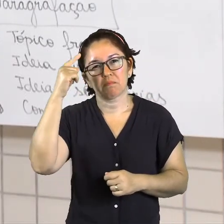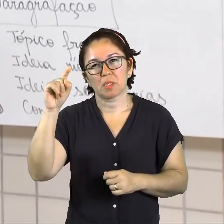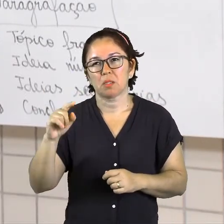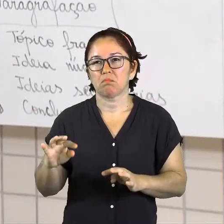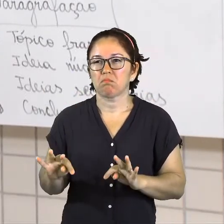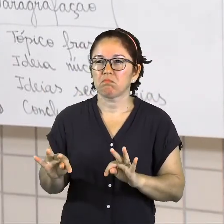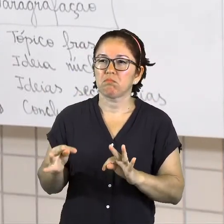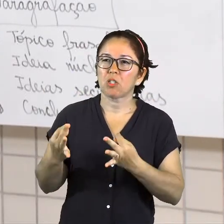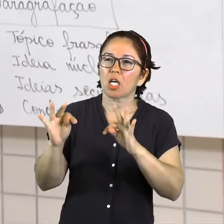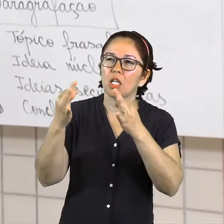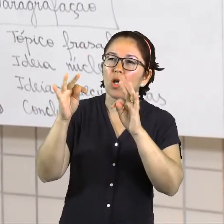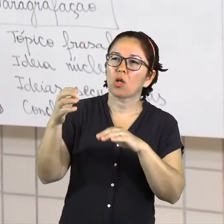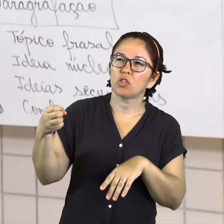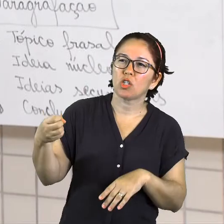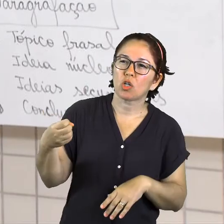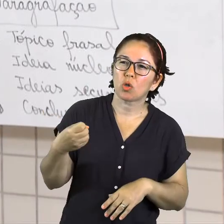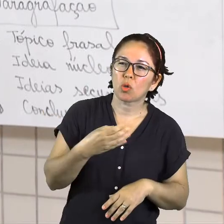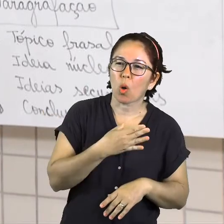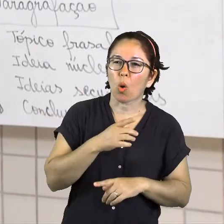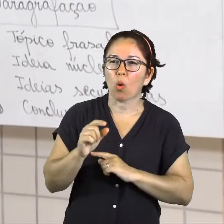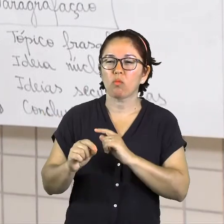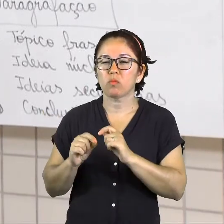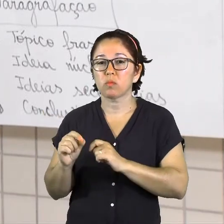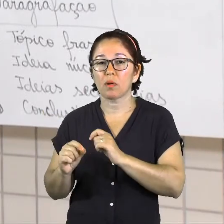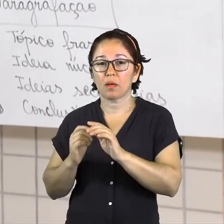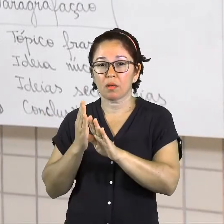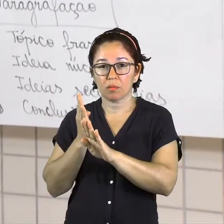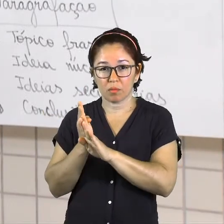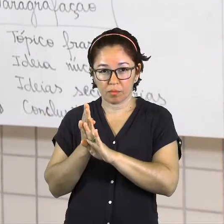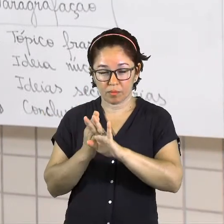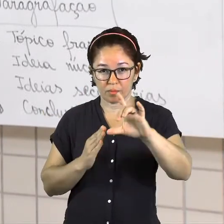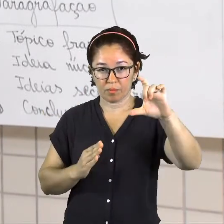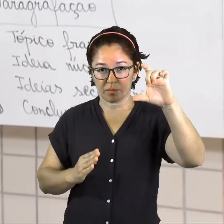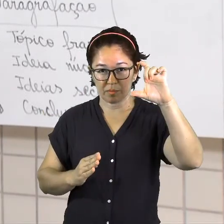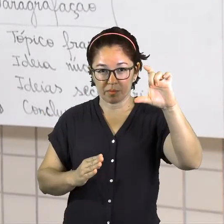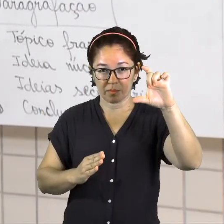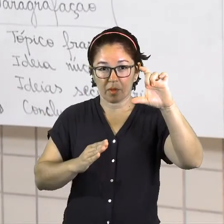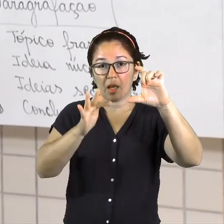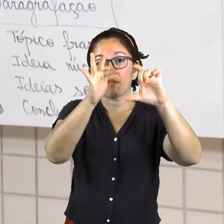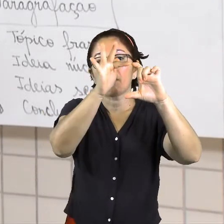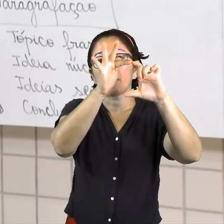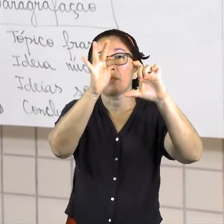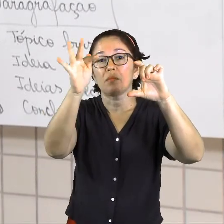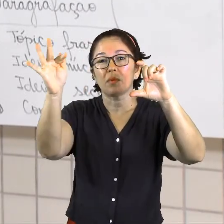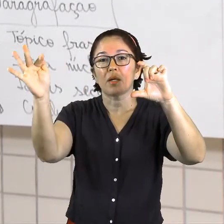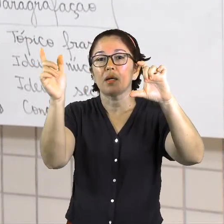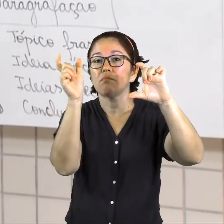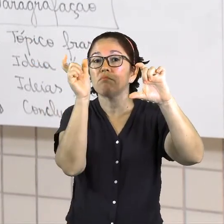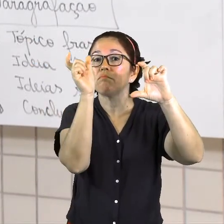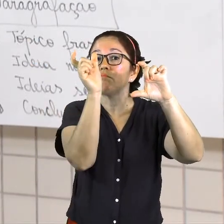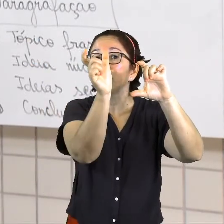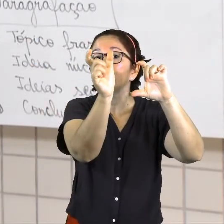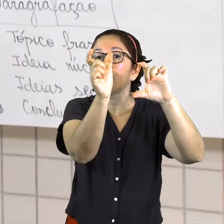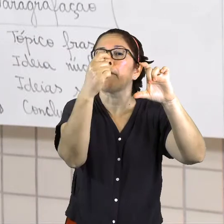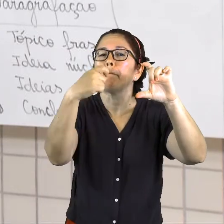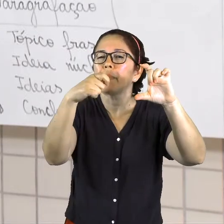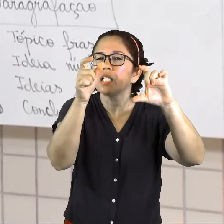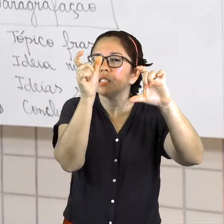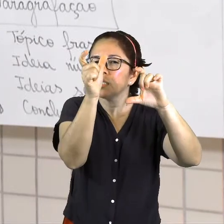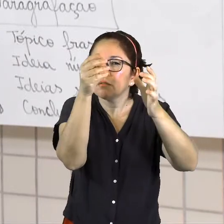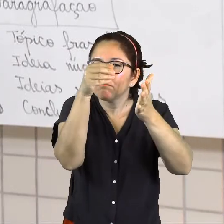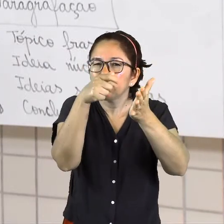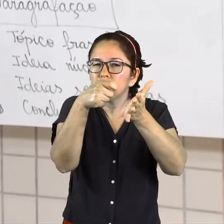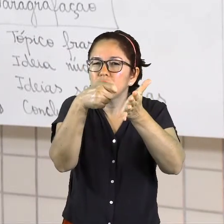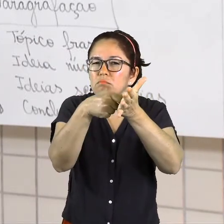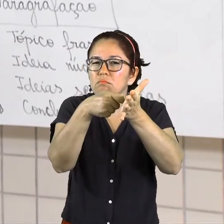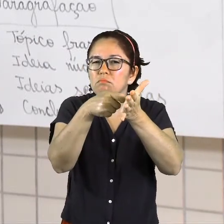isso. Então, você vai usar como palavra-chave redes tecnológicas. Então, é esse sentido. Toda vez que